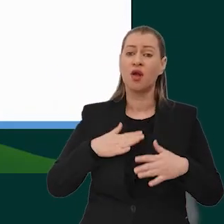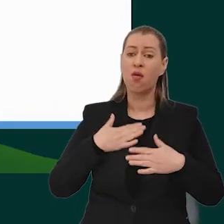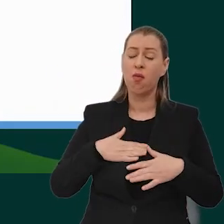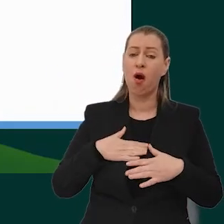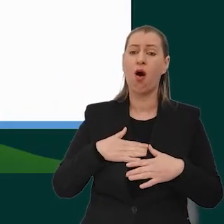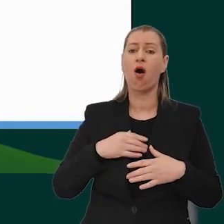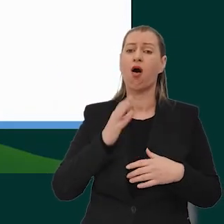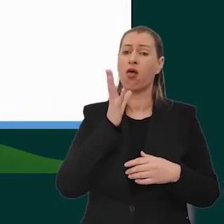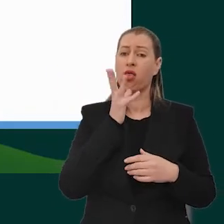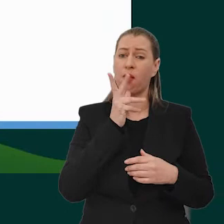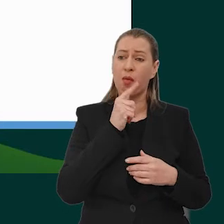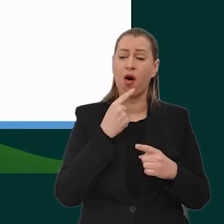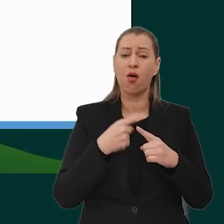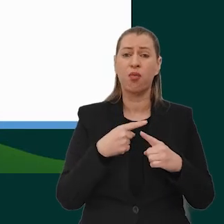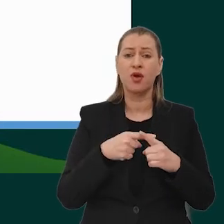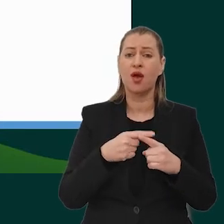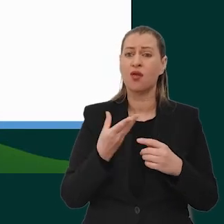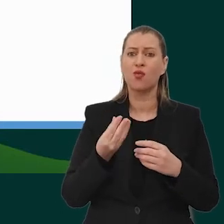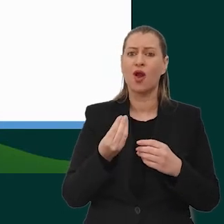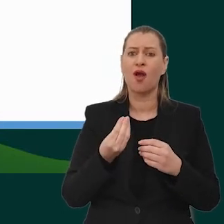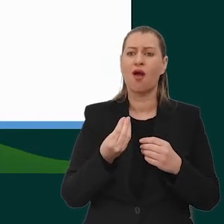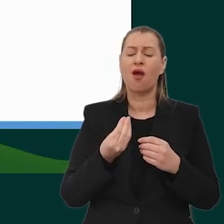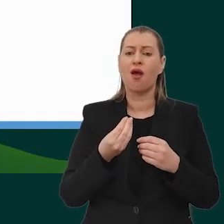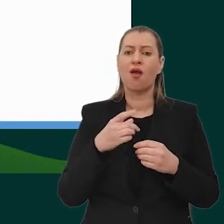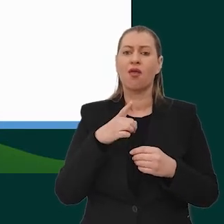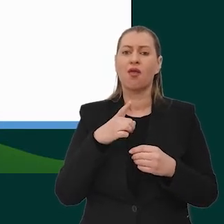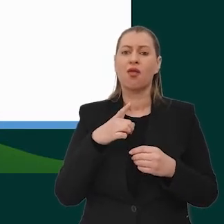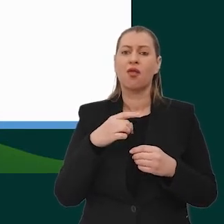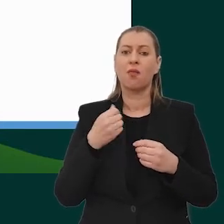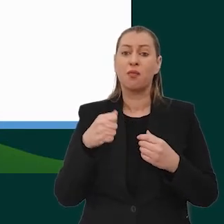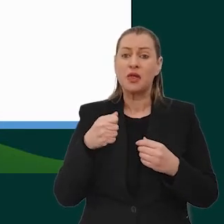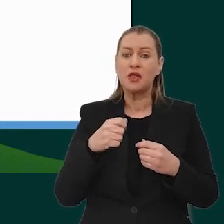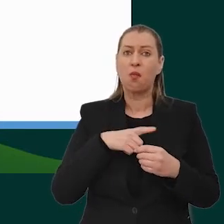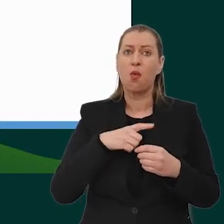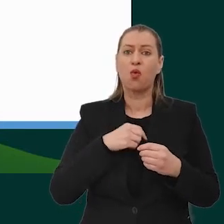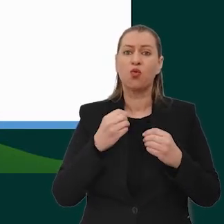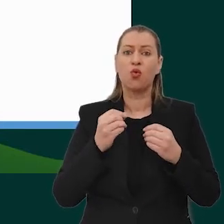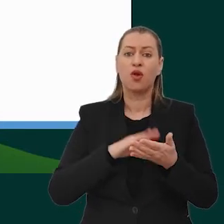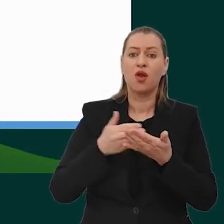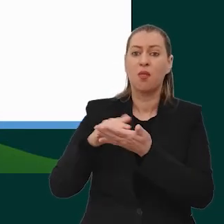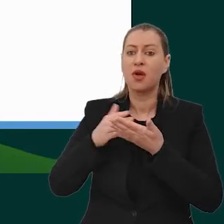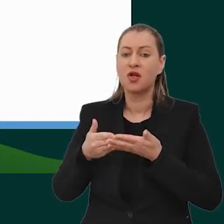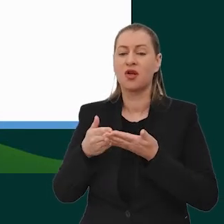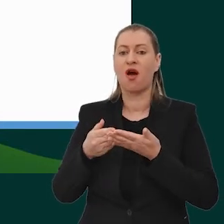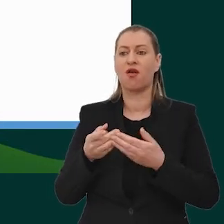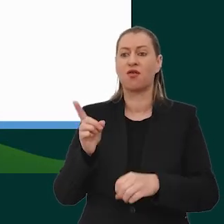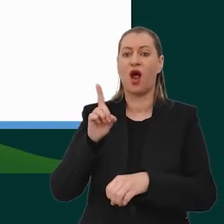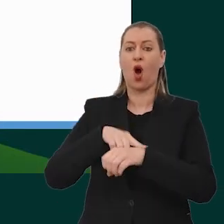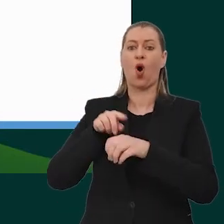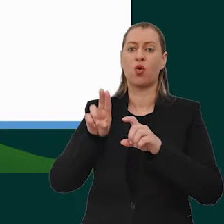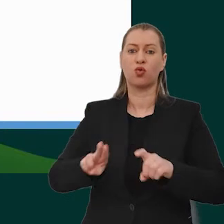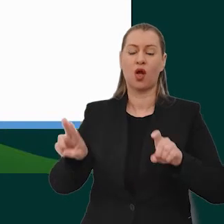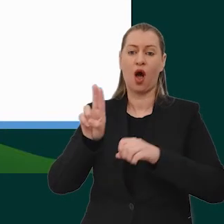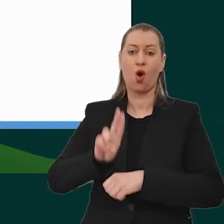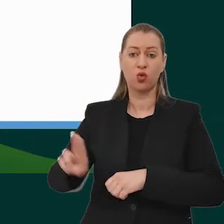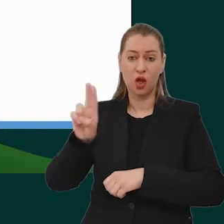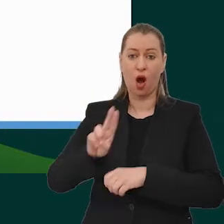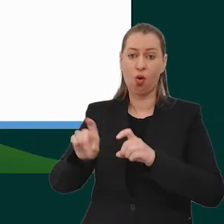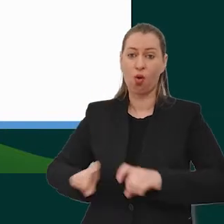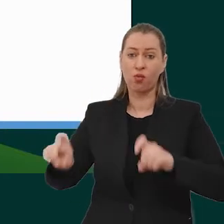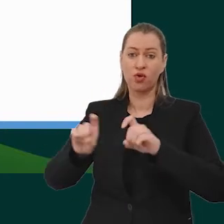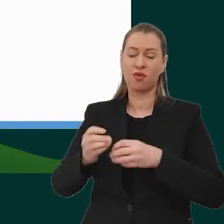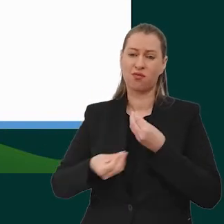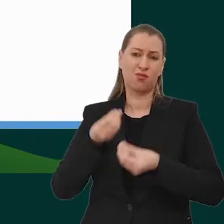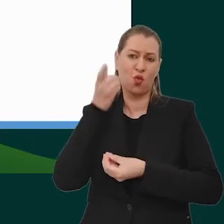consegue utilizar um computador de forma mais interativa, diária, instantânea, né? Isso acarretava diversos problemas, tanto para ter um